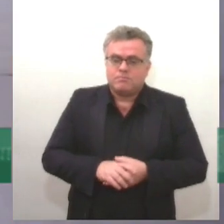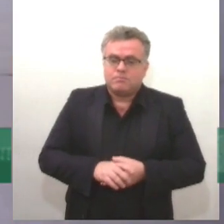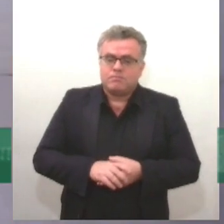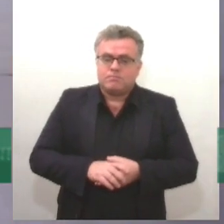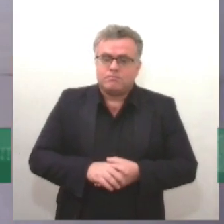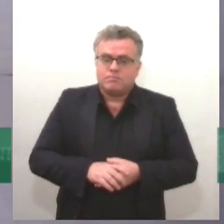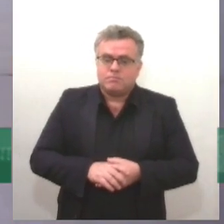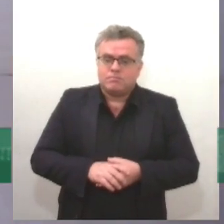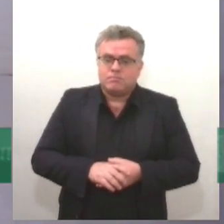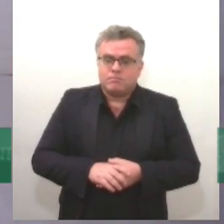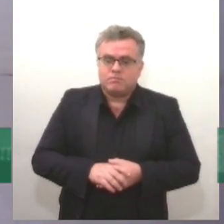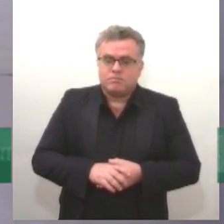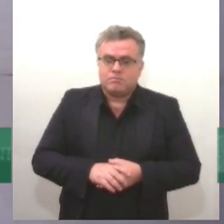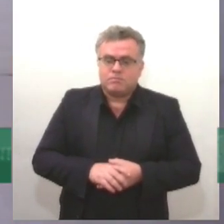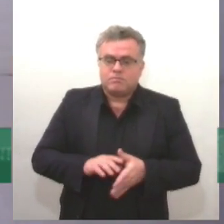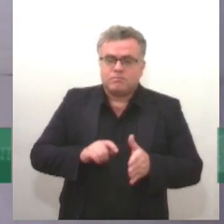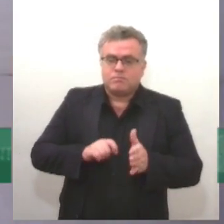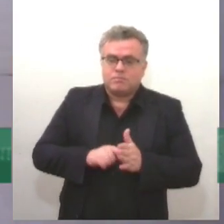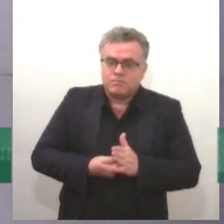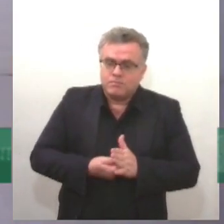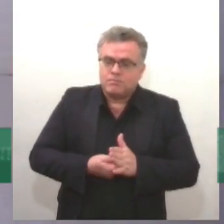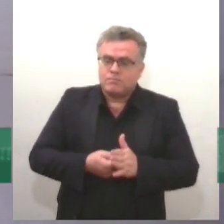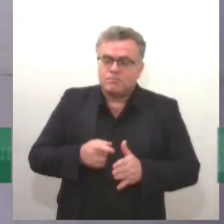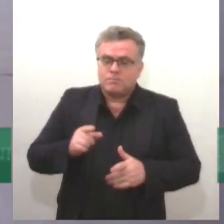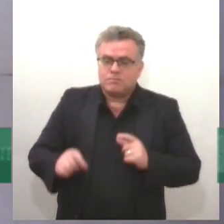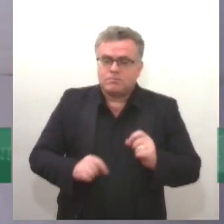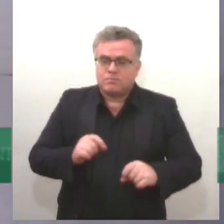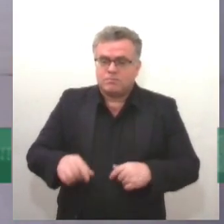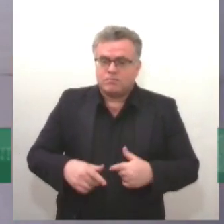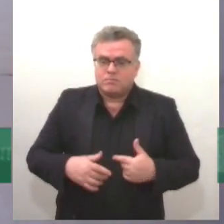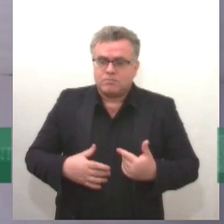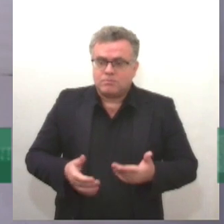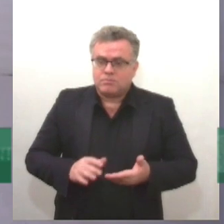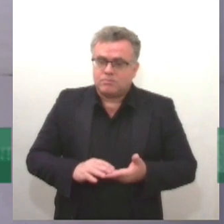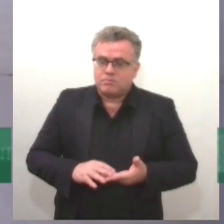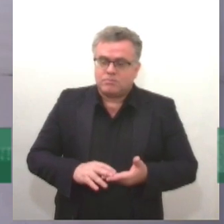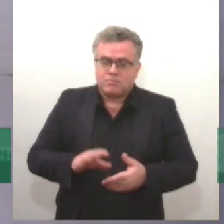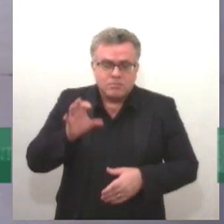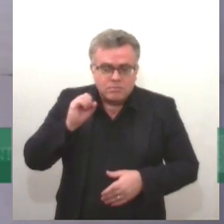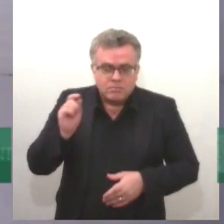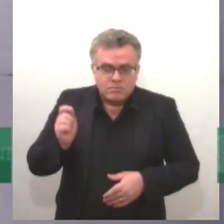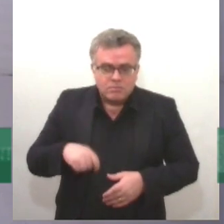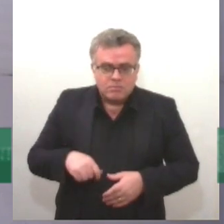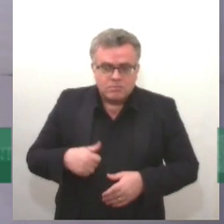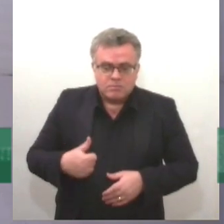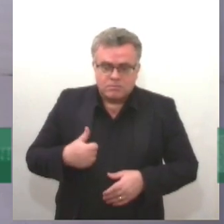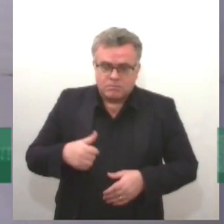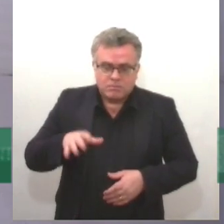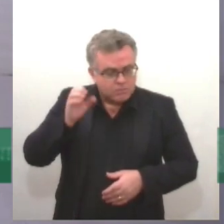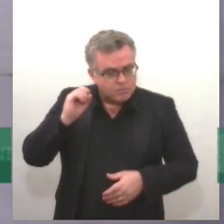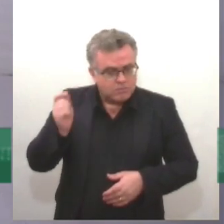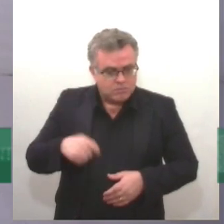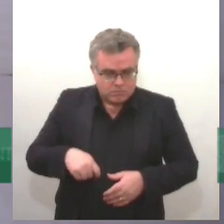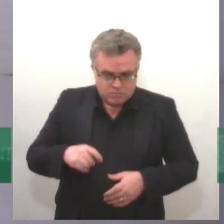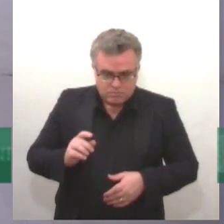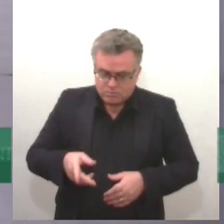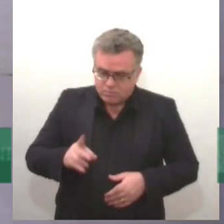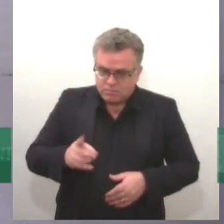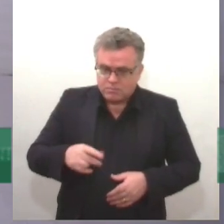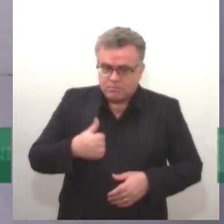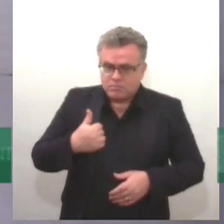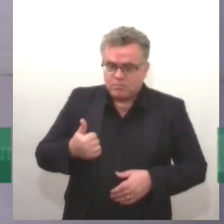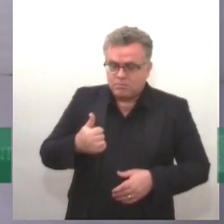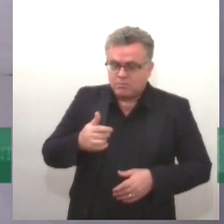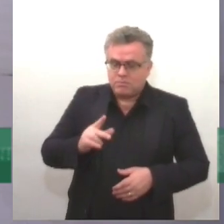Travou um pouquinho aí a Selene. Selene, você está me escutando? Estou ouvindo bem. Tá, pode continuar.